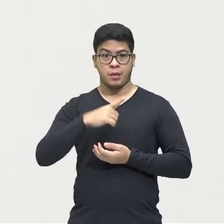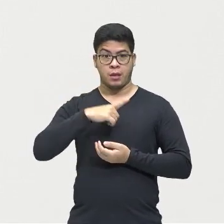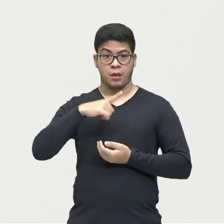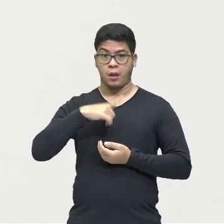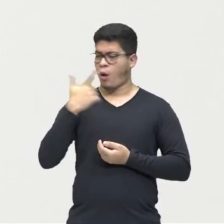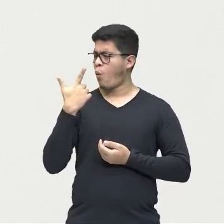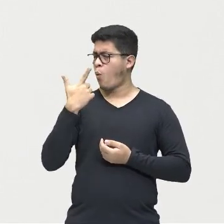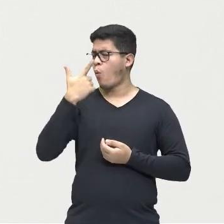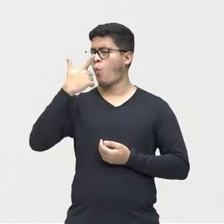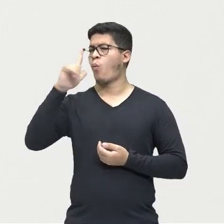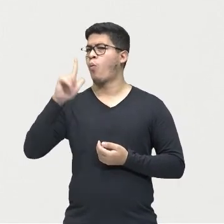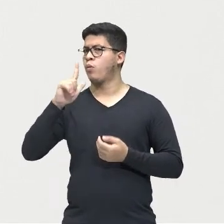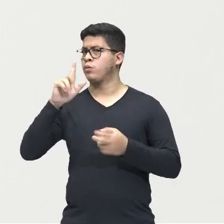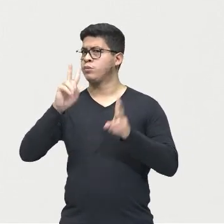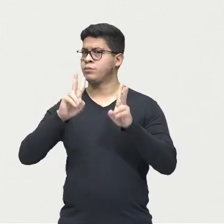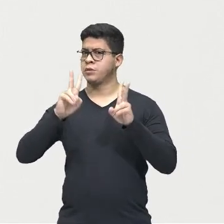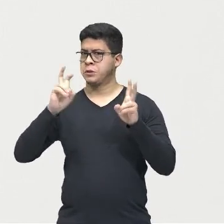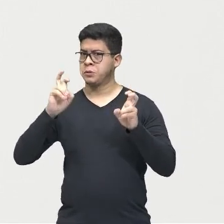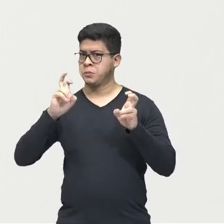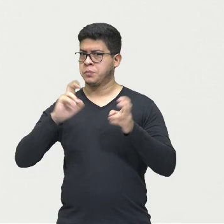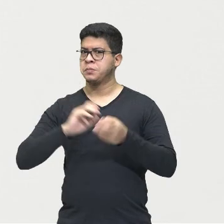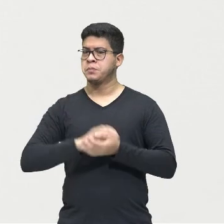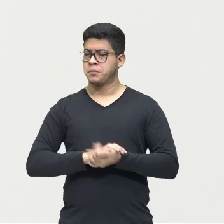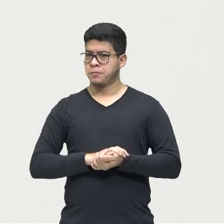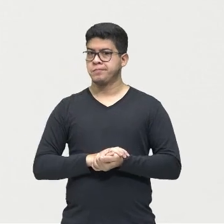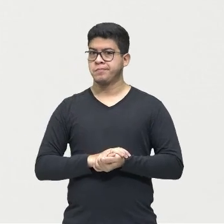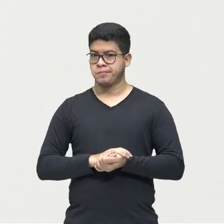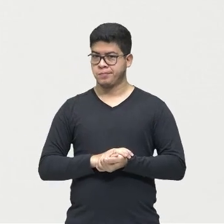outra história, essa situação aqui, tá?